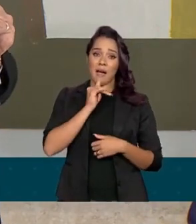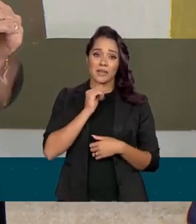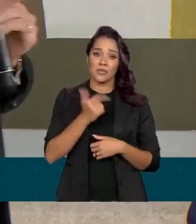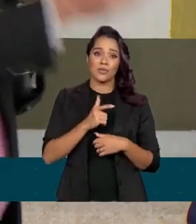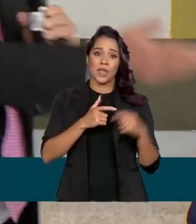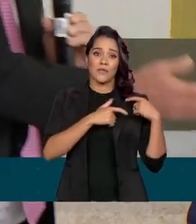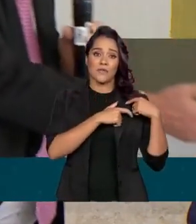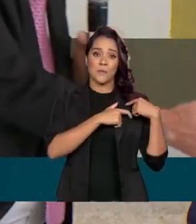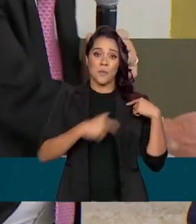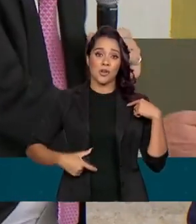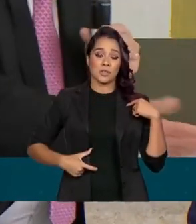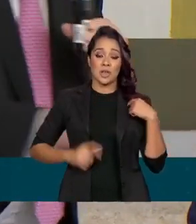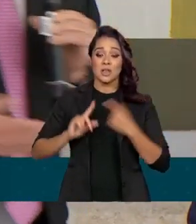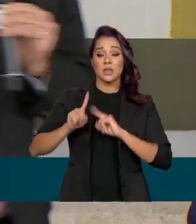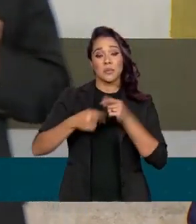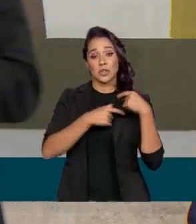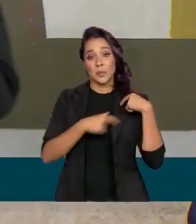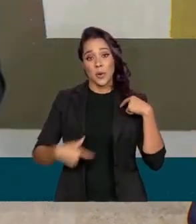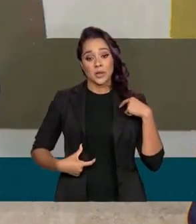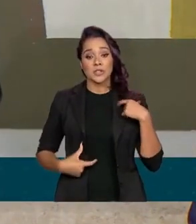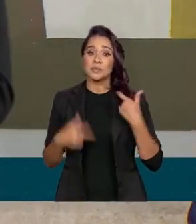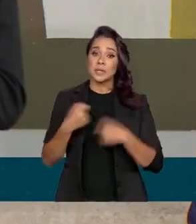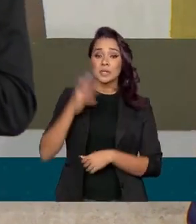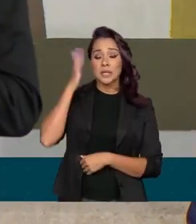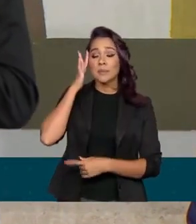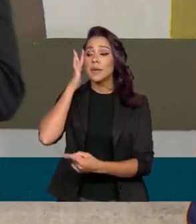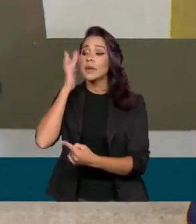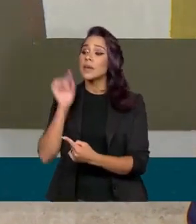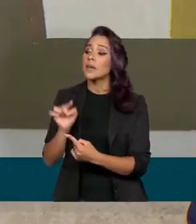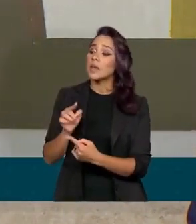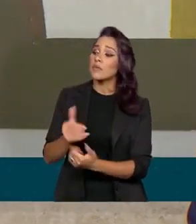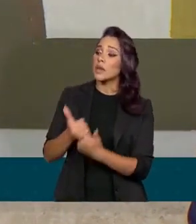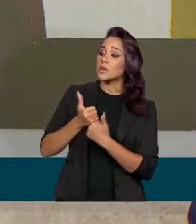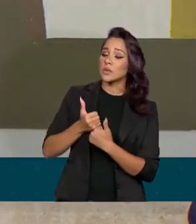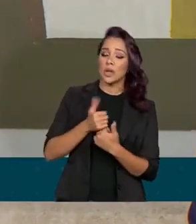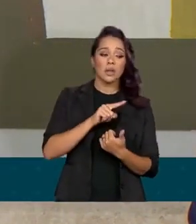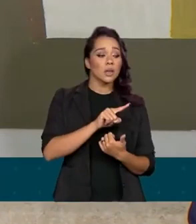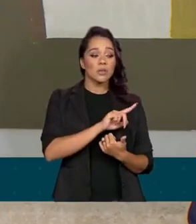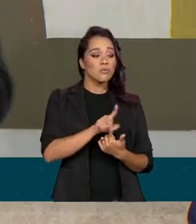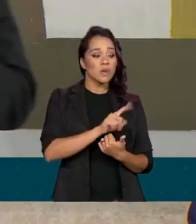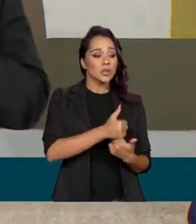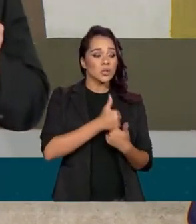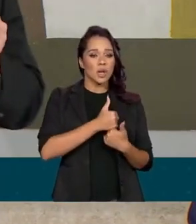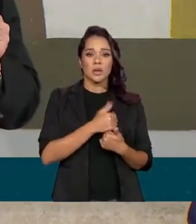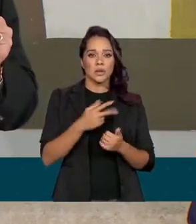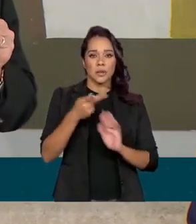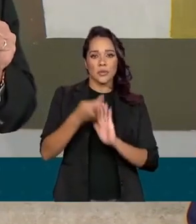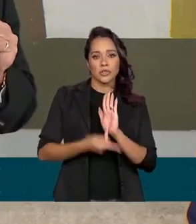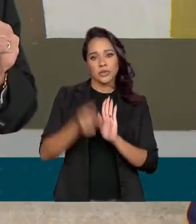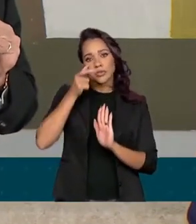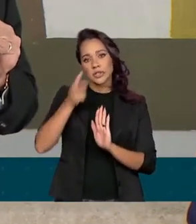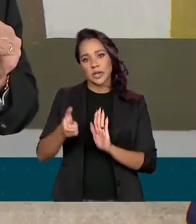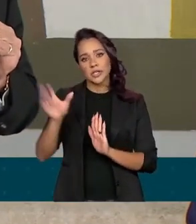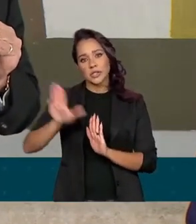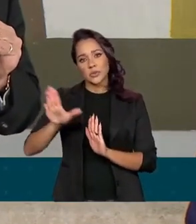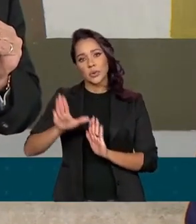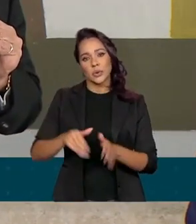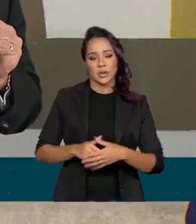ainda. Quando ele tomar posse, nós vamos ter que saber quem vai votar ou quem não vai votar, porque não vai ter projeto de interesse do